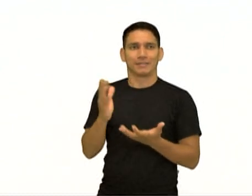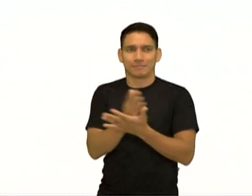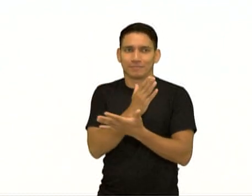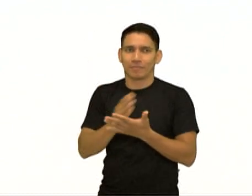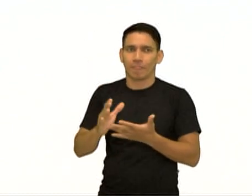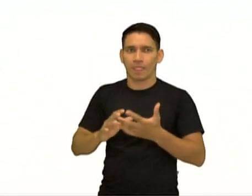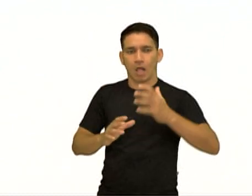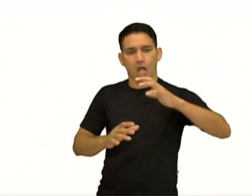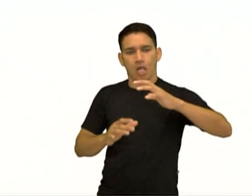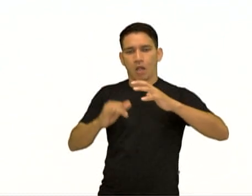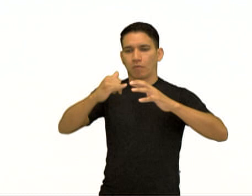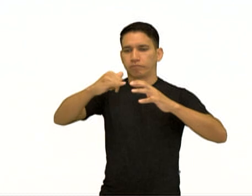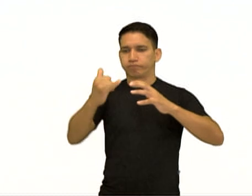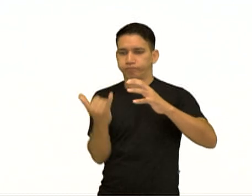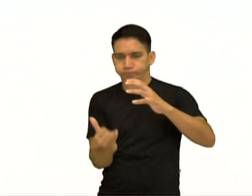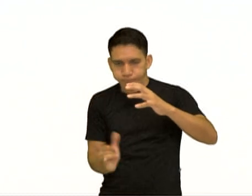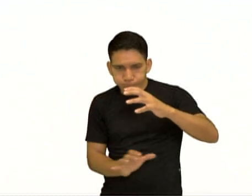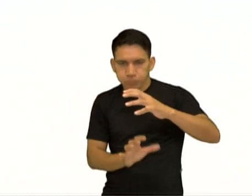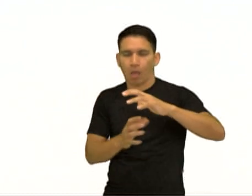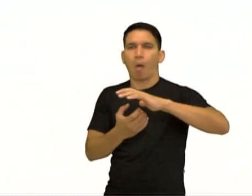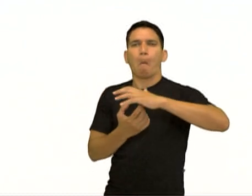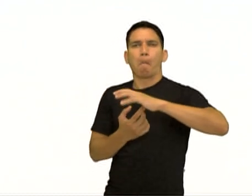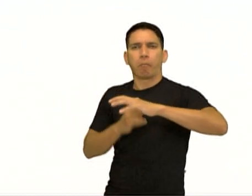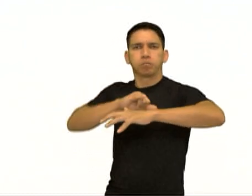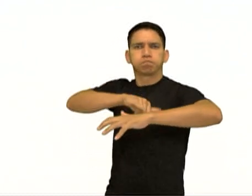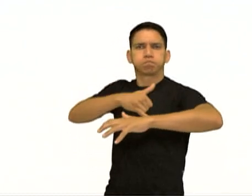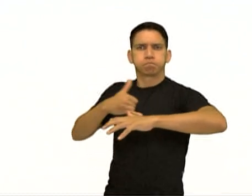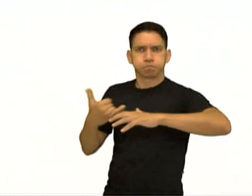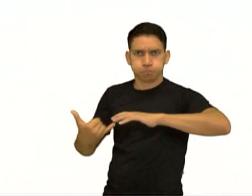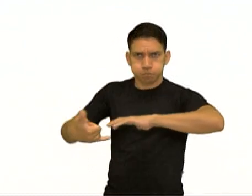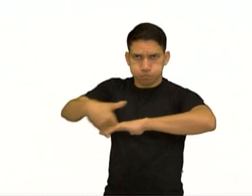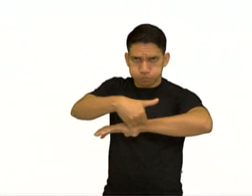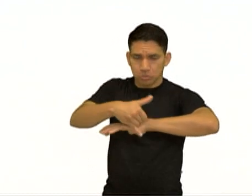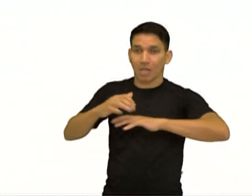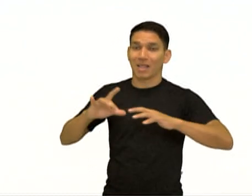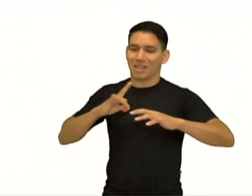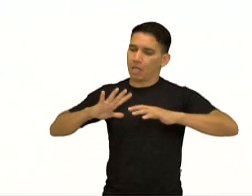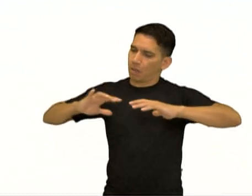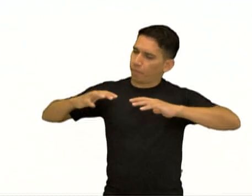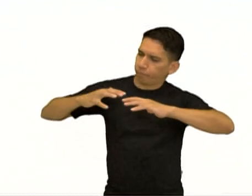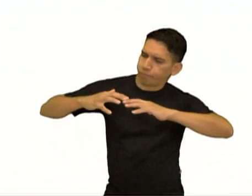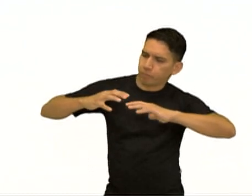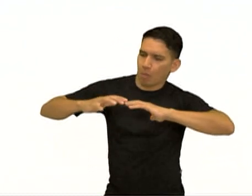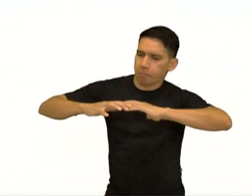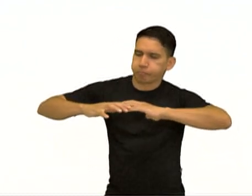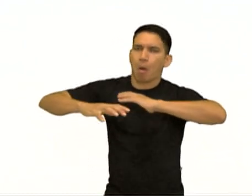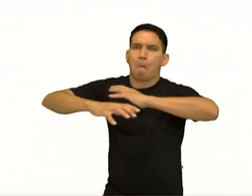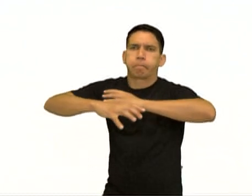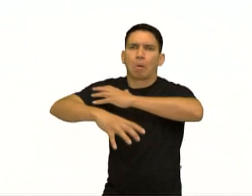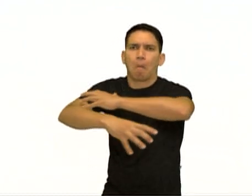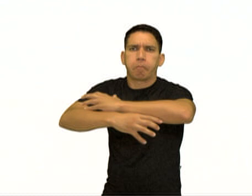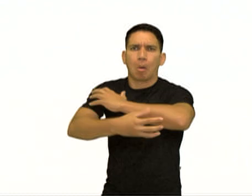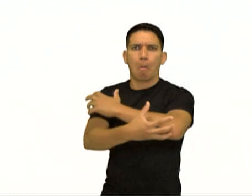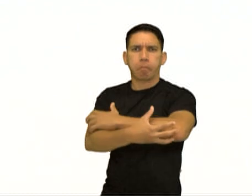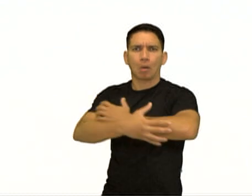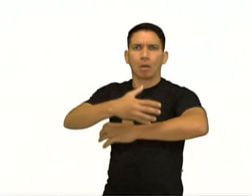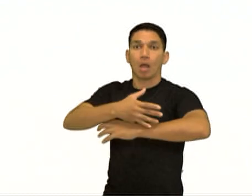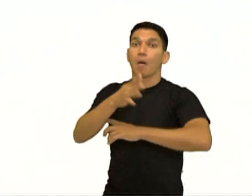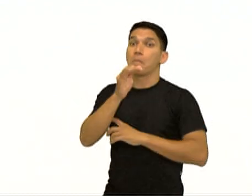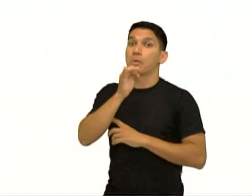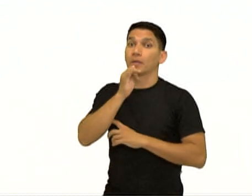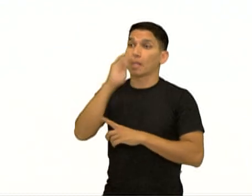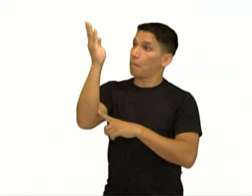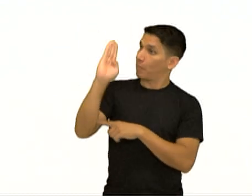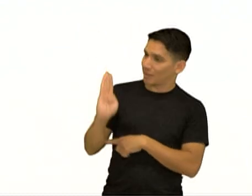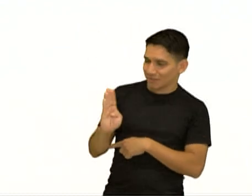várias placas tectônicas, vários pontos de encontro entre essas placas tectônicas. Então, por exemplo, o Brasil